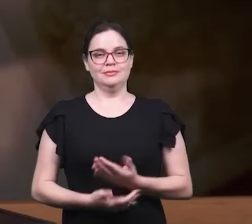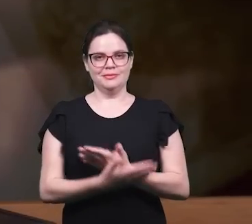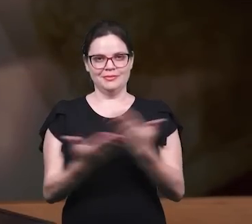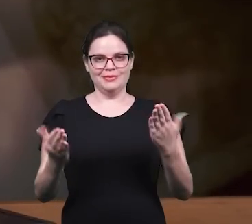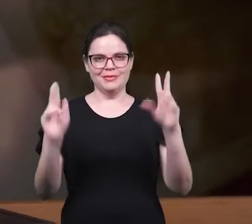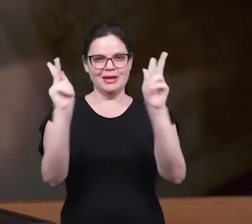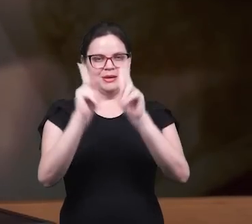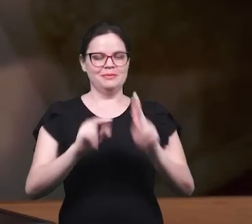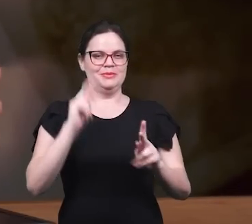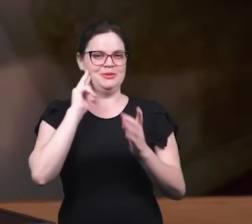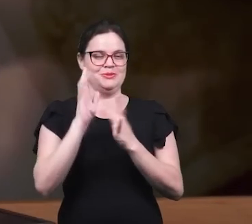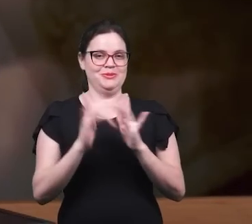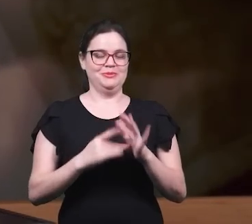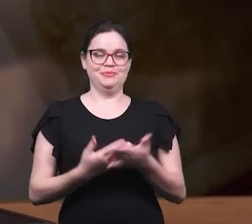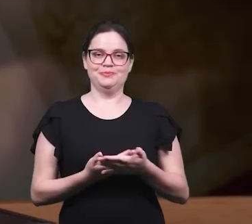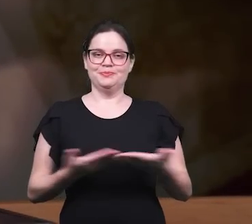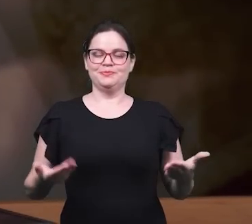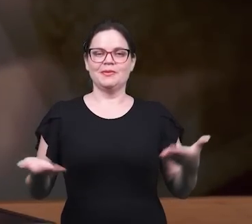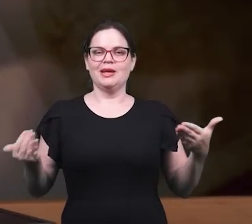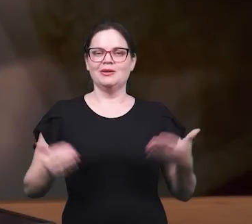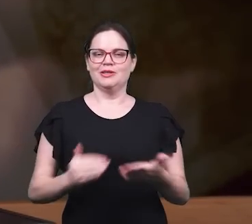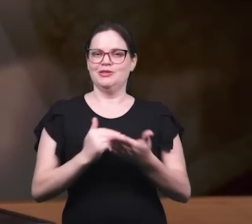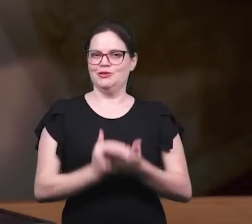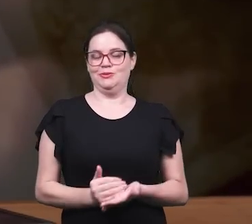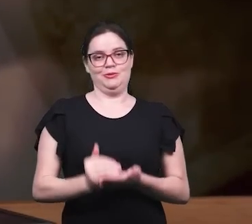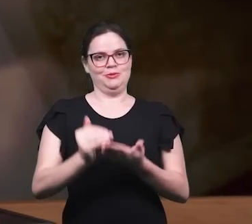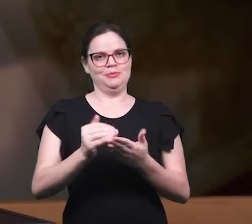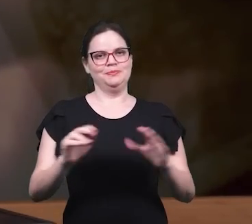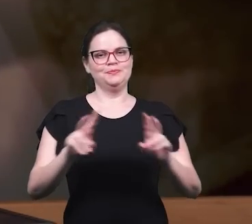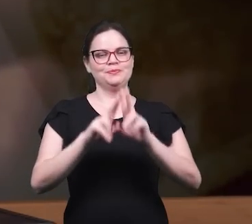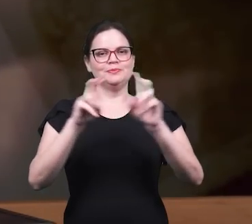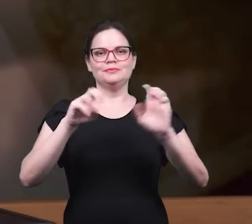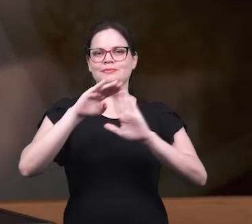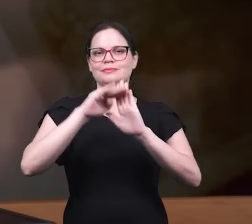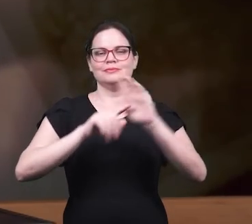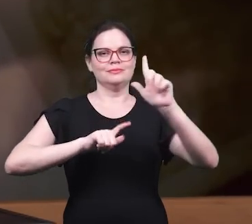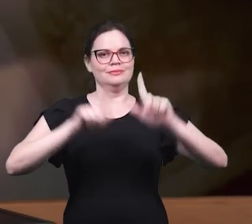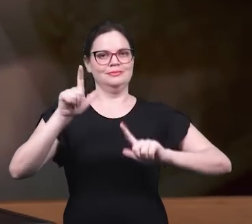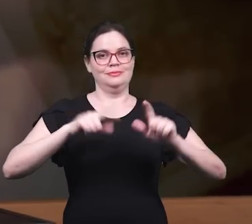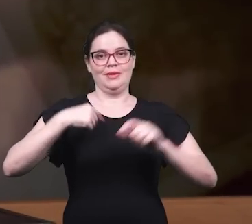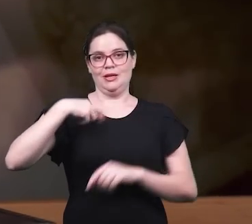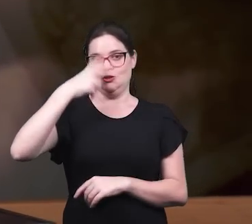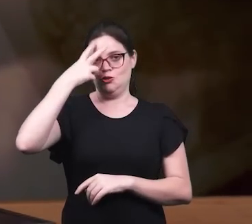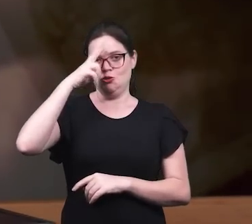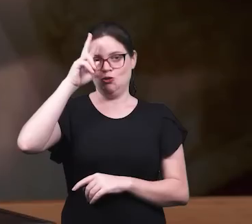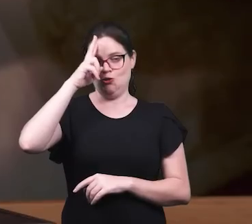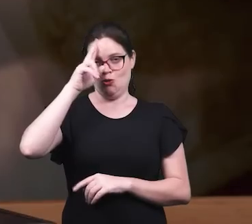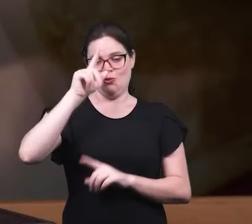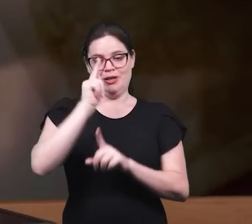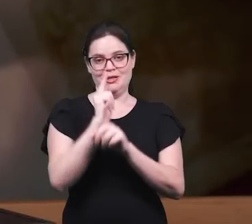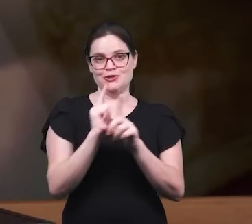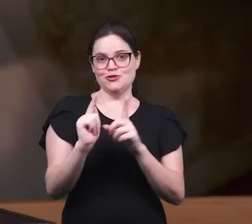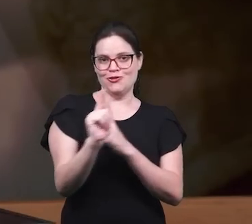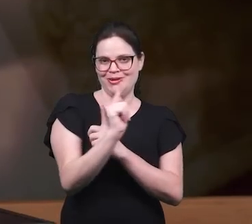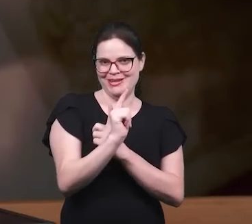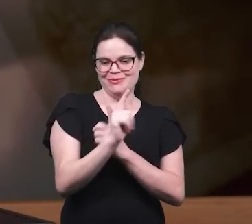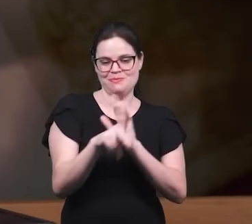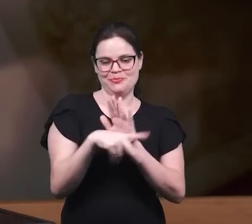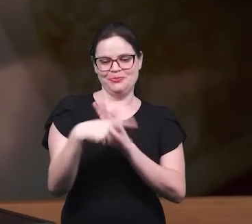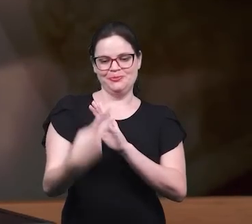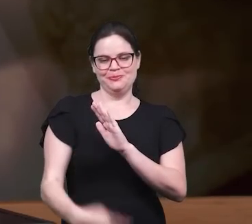paz do Senhor a todos. Estamos dando início a mais um programa História e